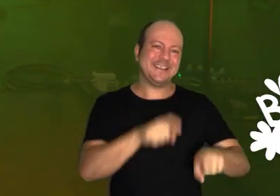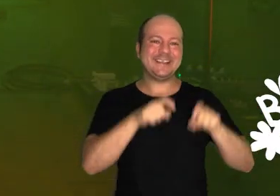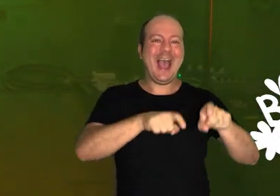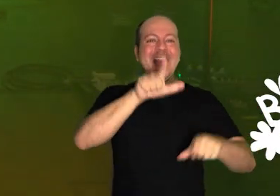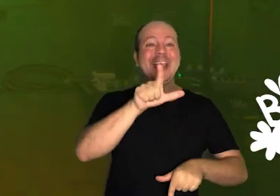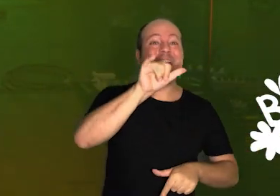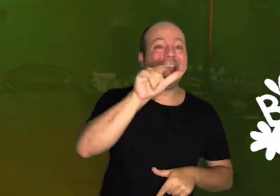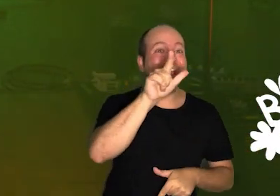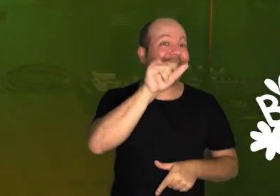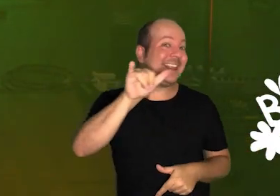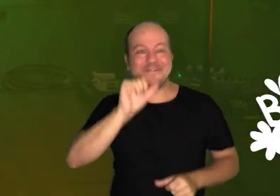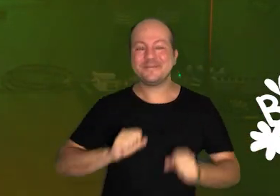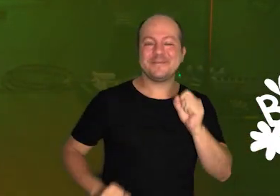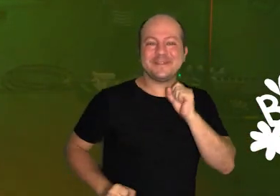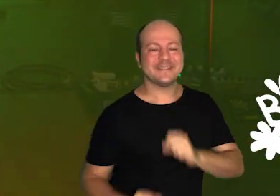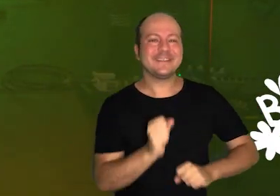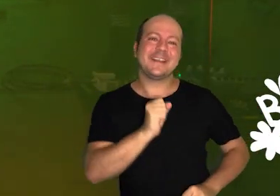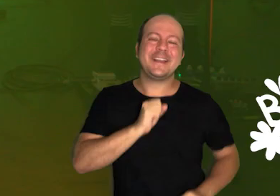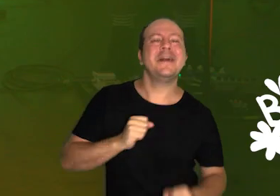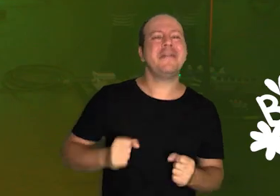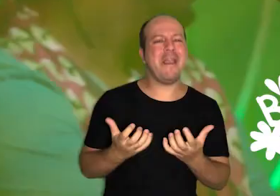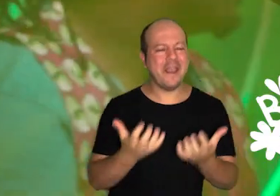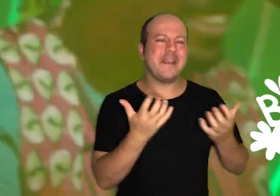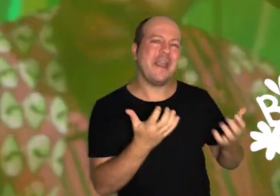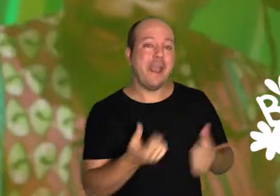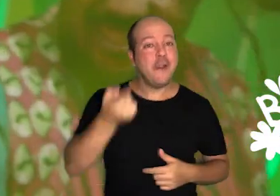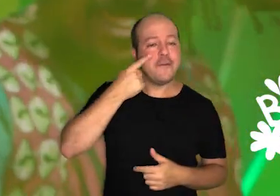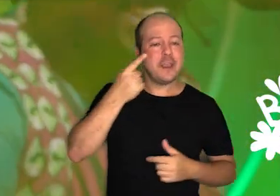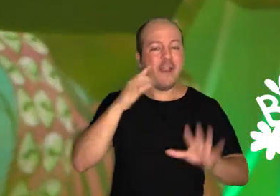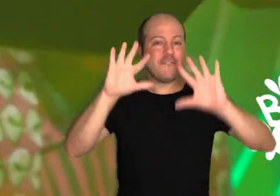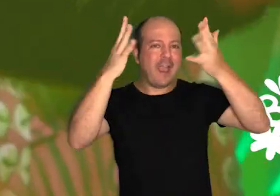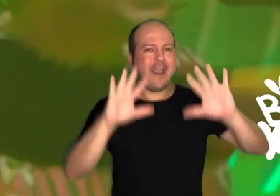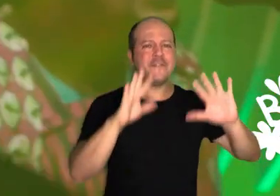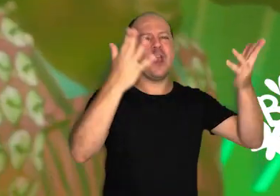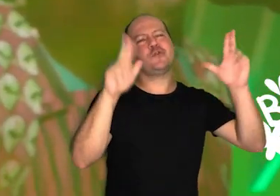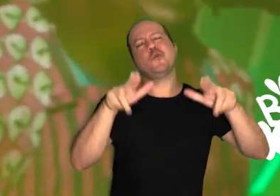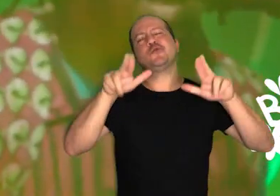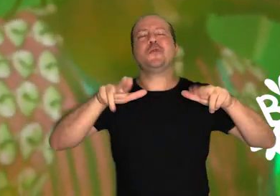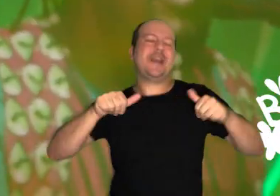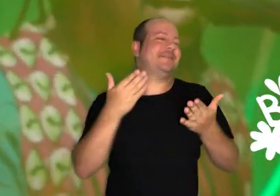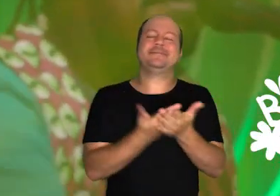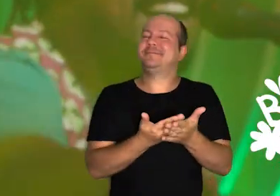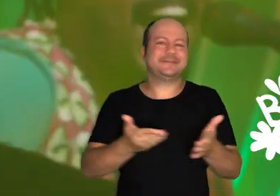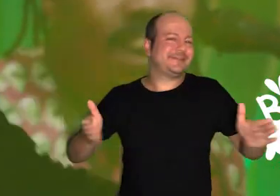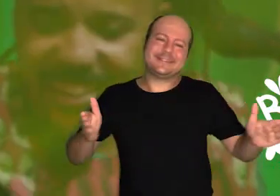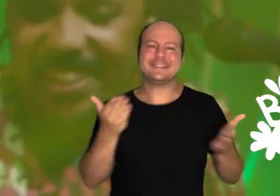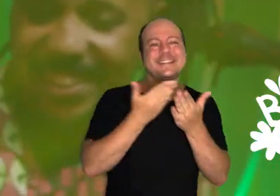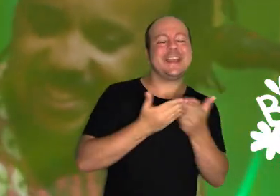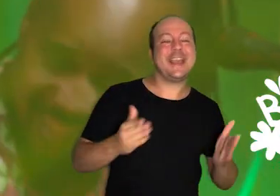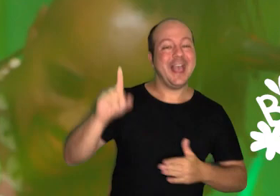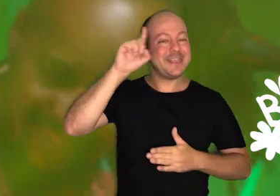no sítio da Lili. Eu quero que essa folia nunca acabe.